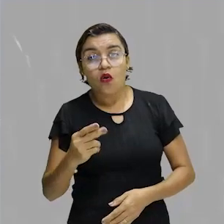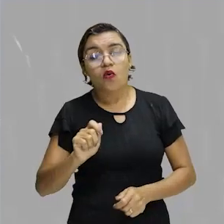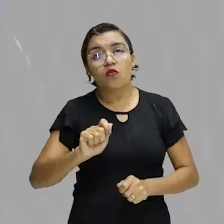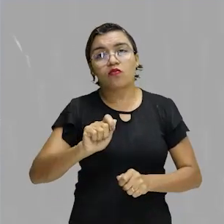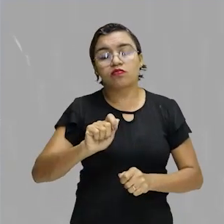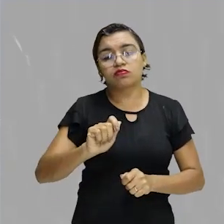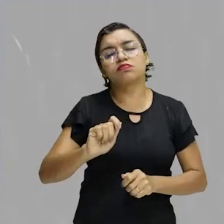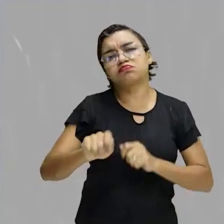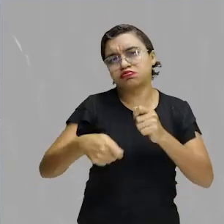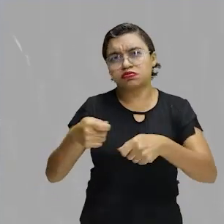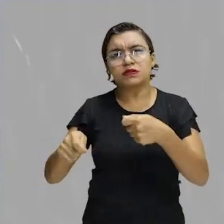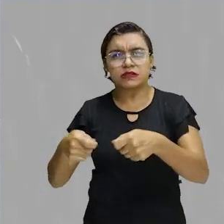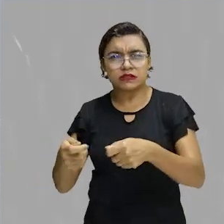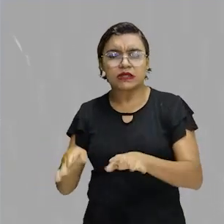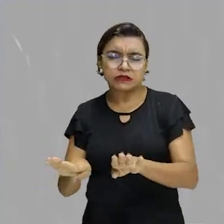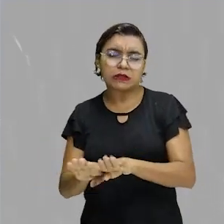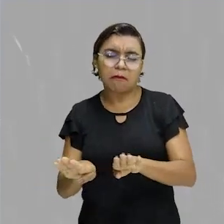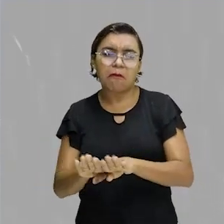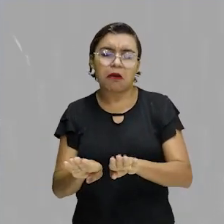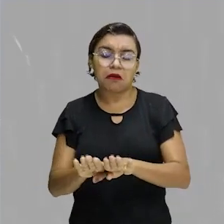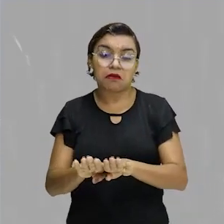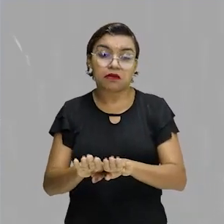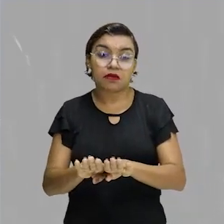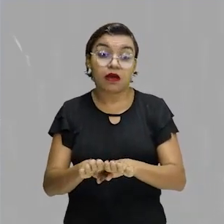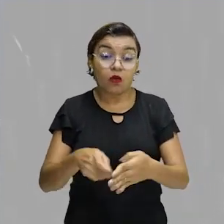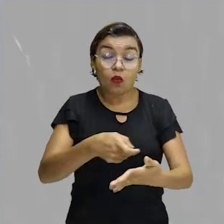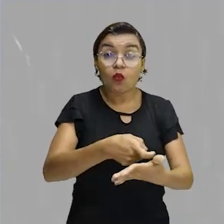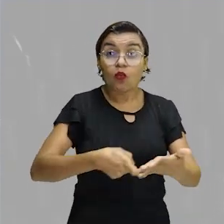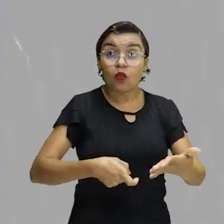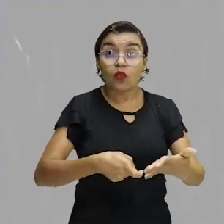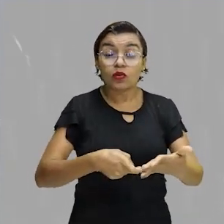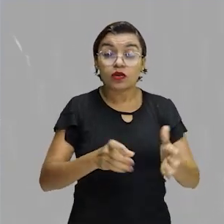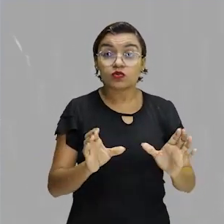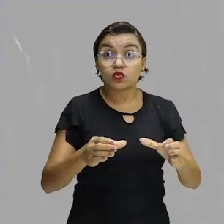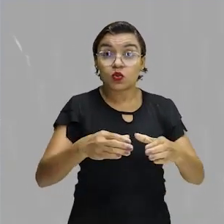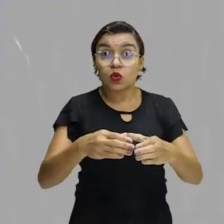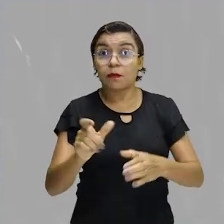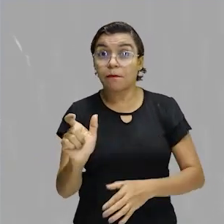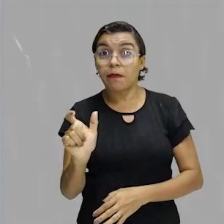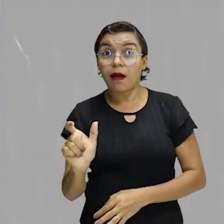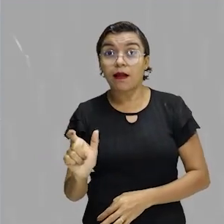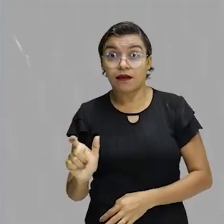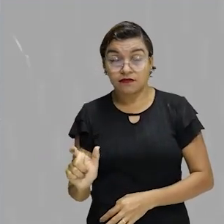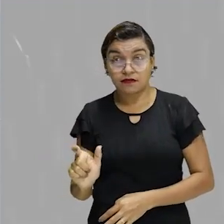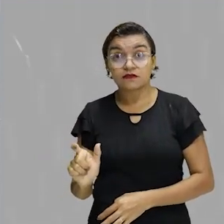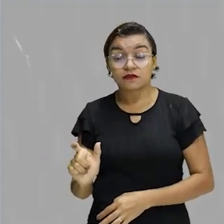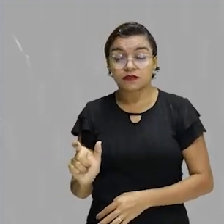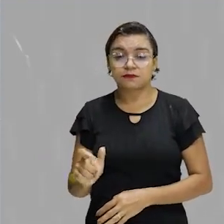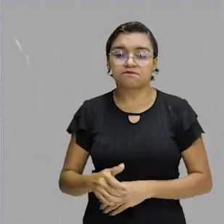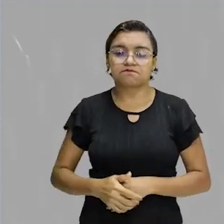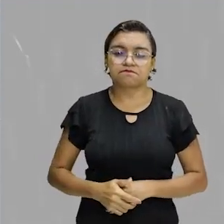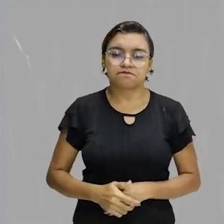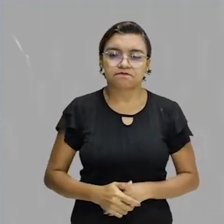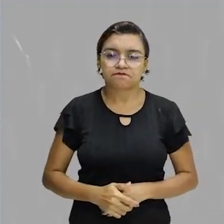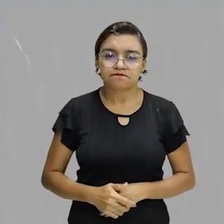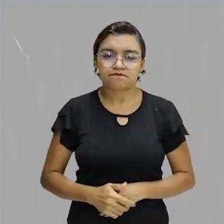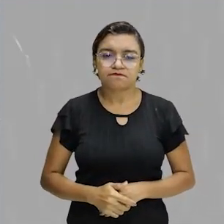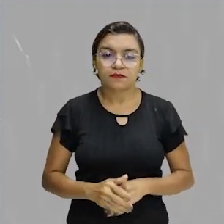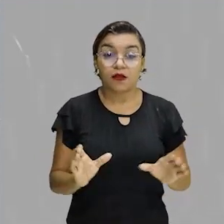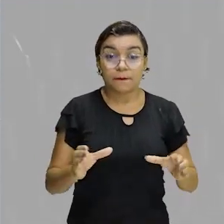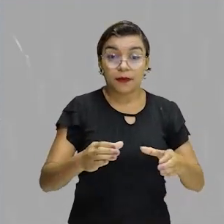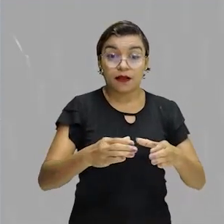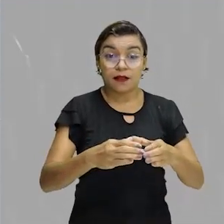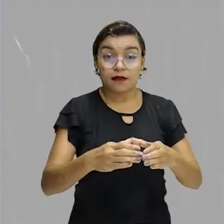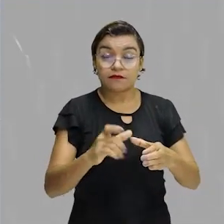geral, o texto é uma coleção de palavras, collection of words or letters, coleção